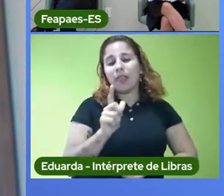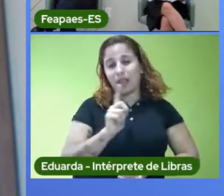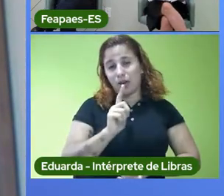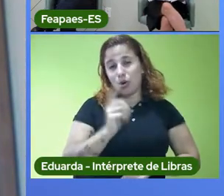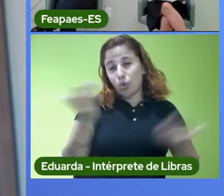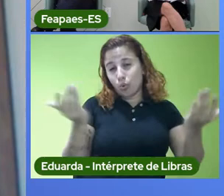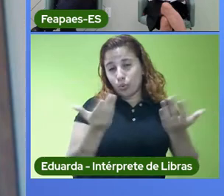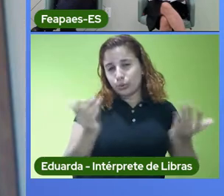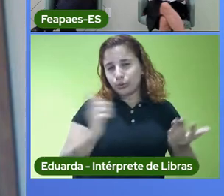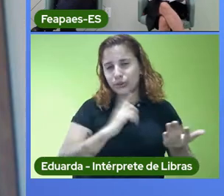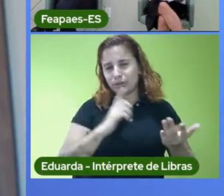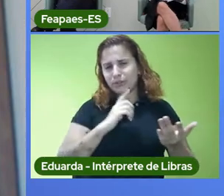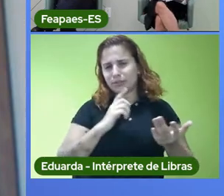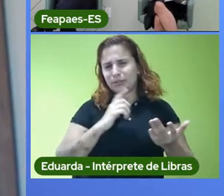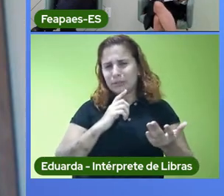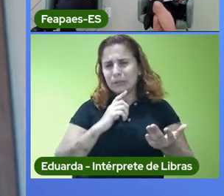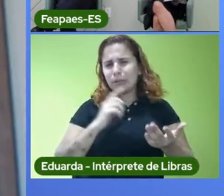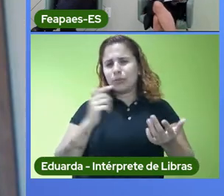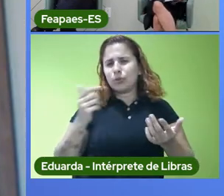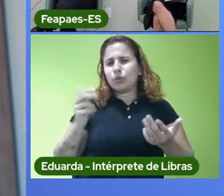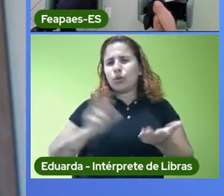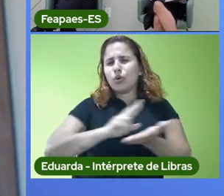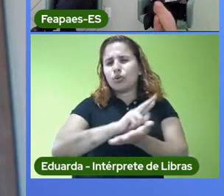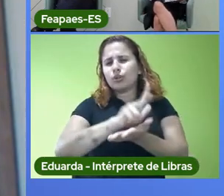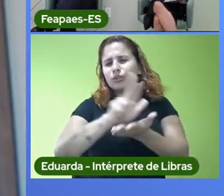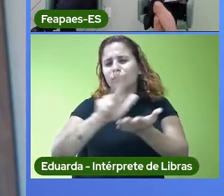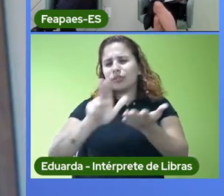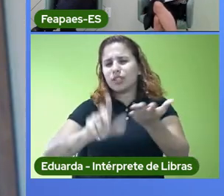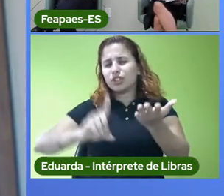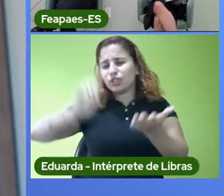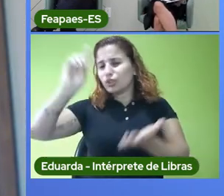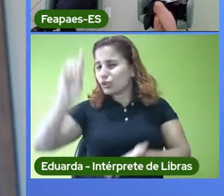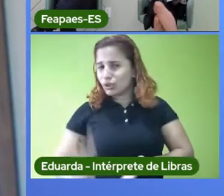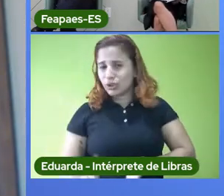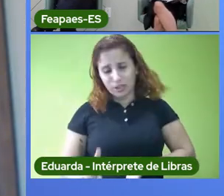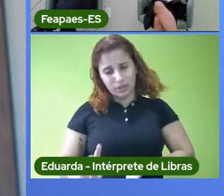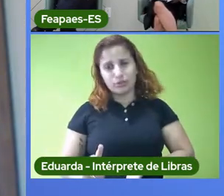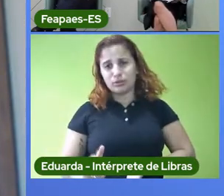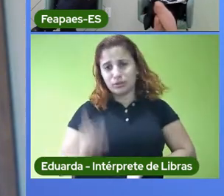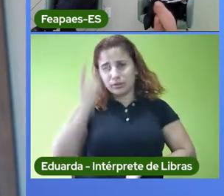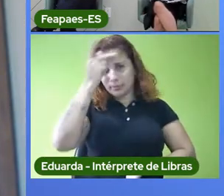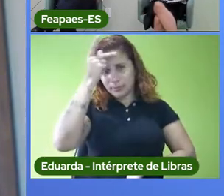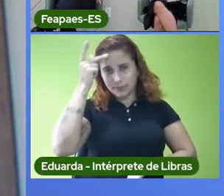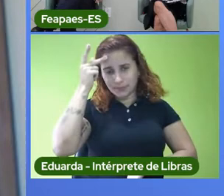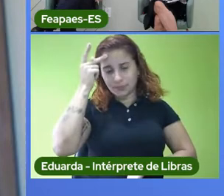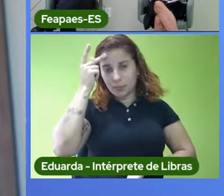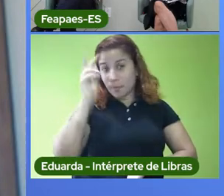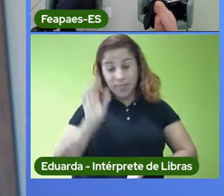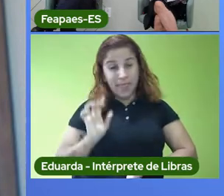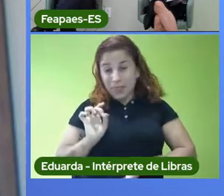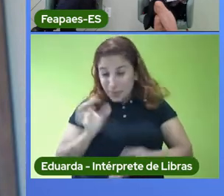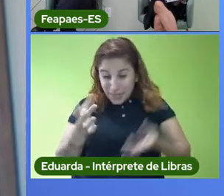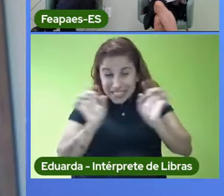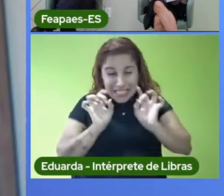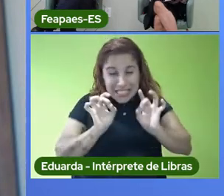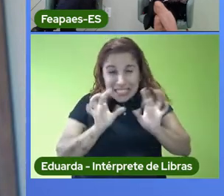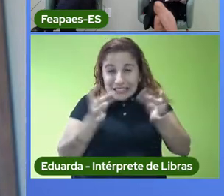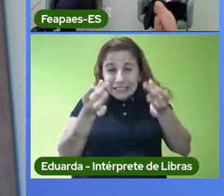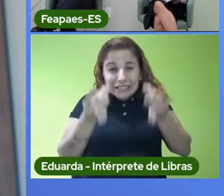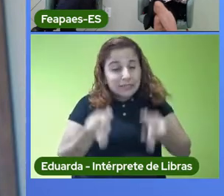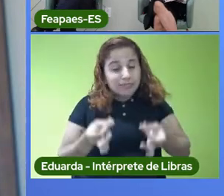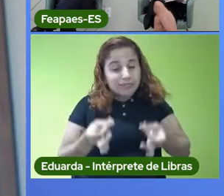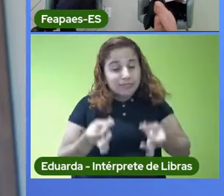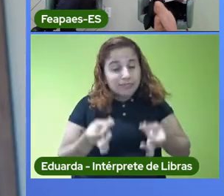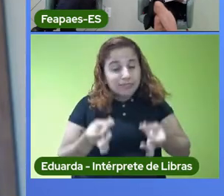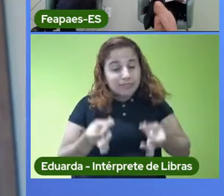os direitos da lógica do seguro e da previdência, né? Então, não é simples o que a gente precisa de pensar e